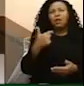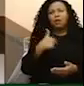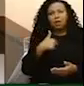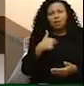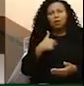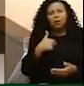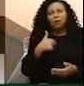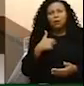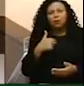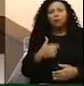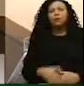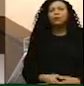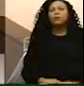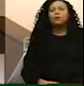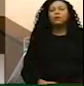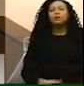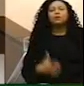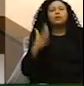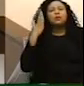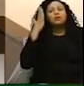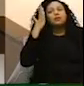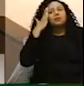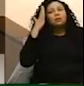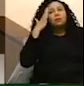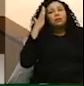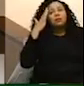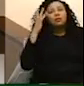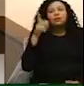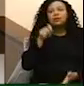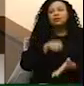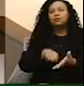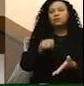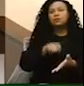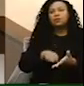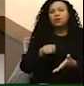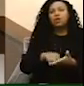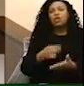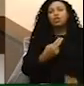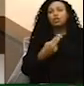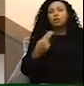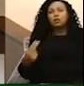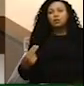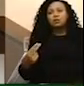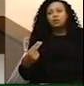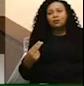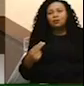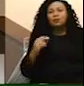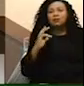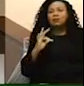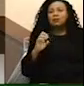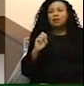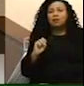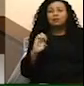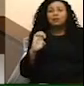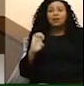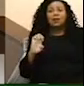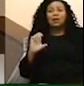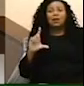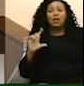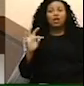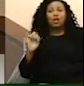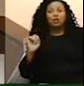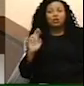refugio na sabedoria de um grande escritor chamado T.S. Eliot, que dizia: